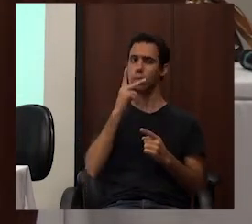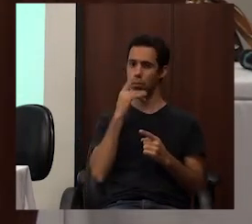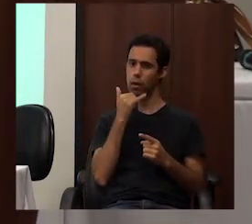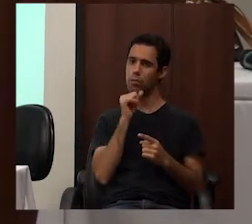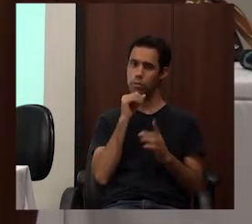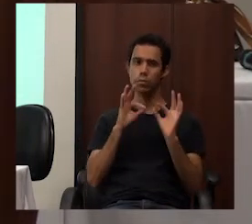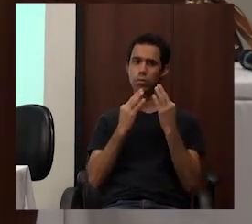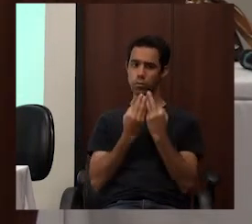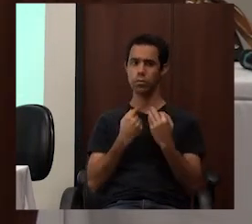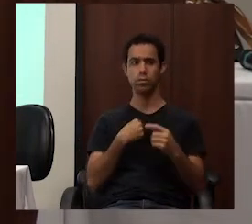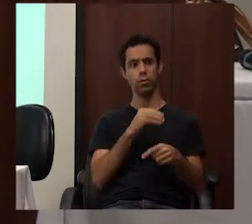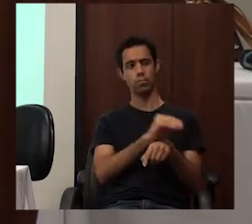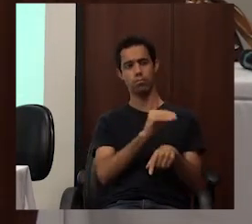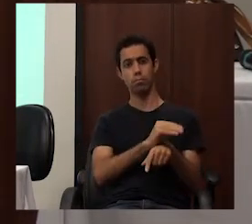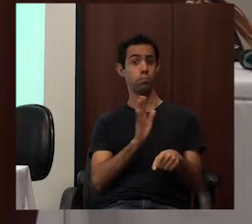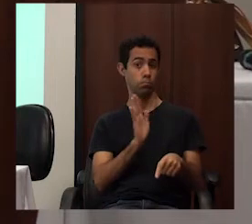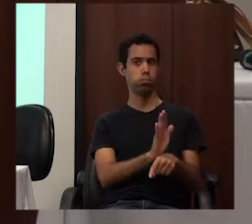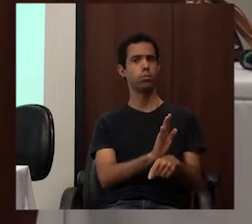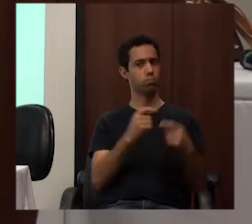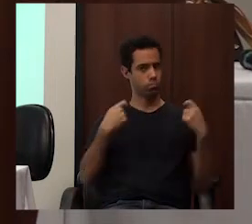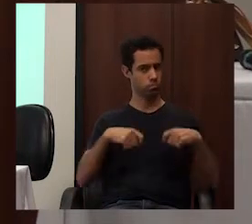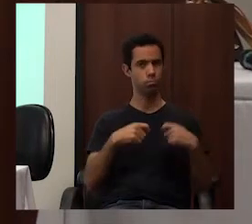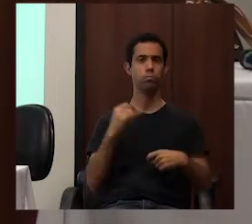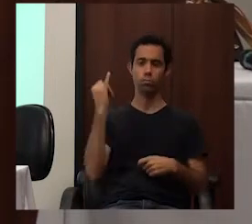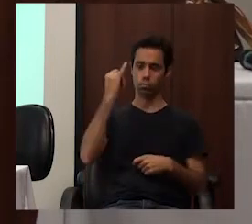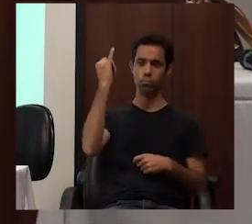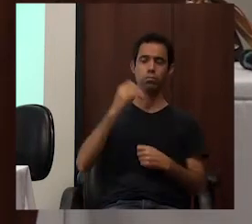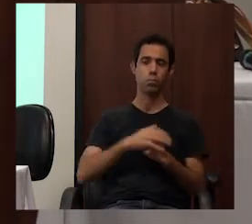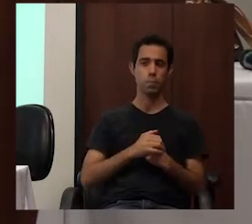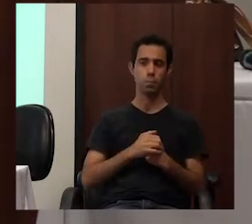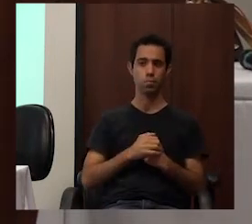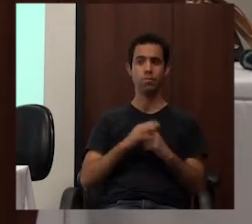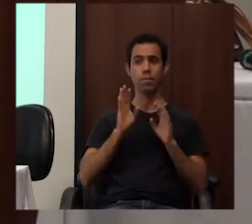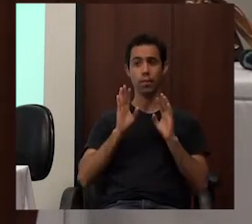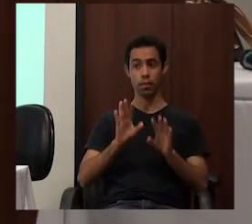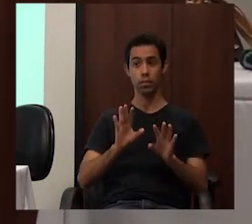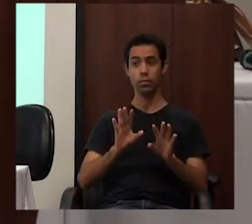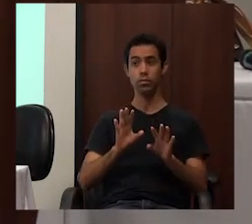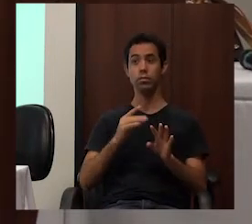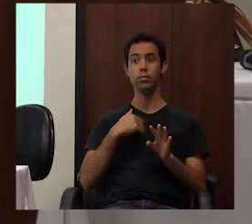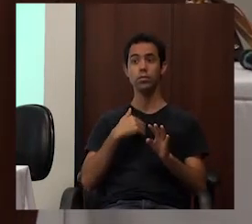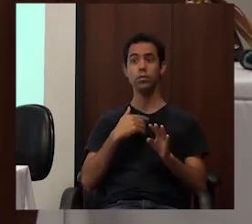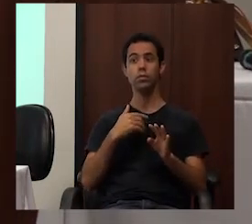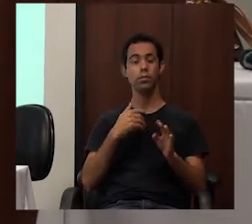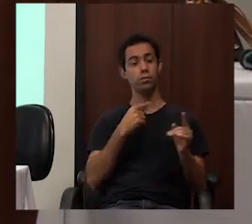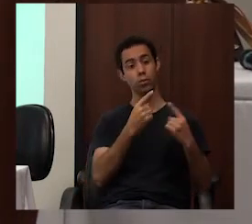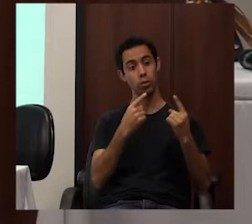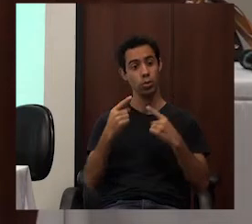pessoas com deficiência também merecem um apoio, isso é uma outra questão. Mas eles não podem